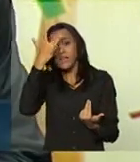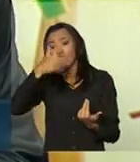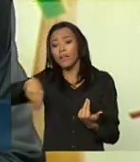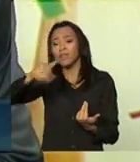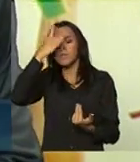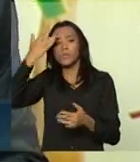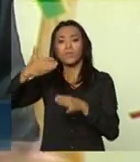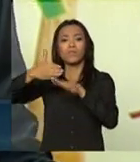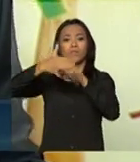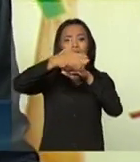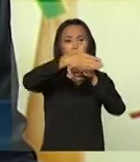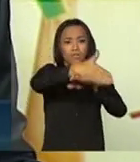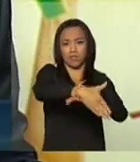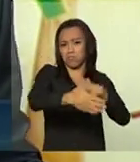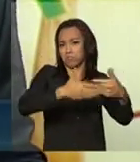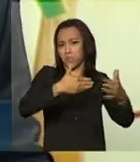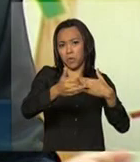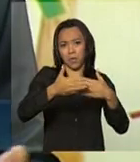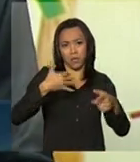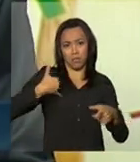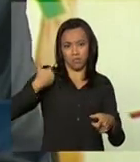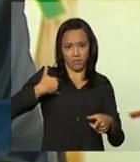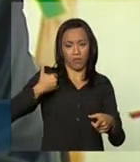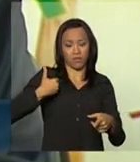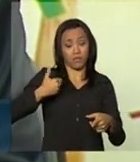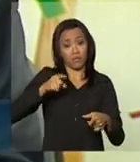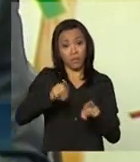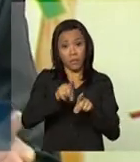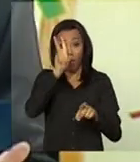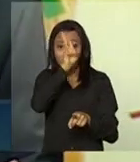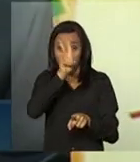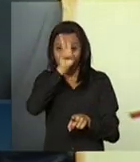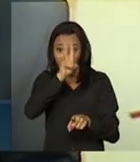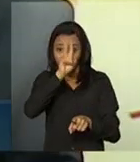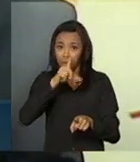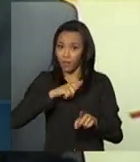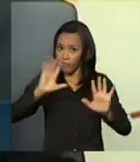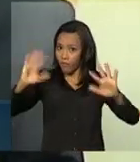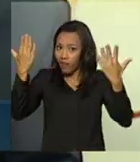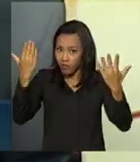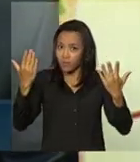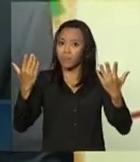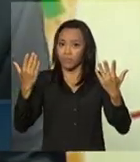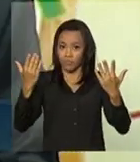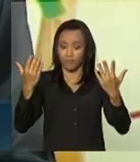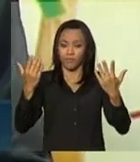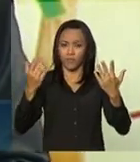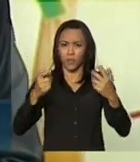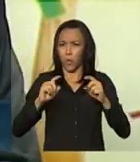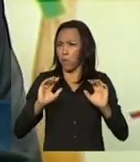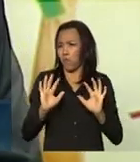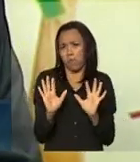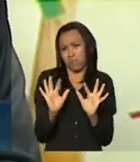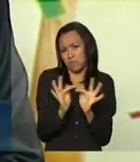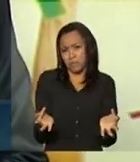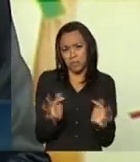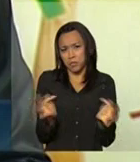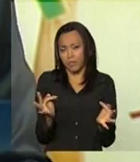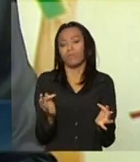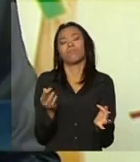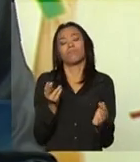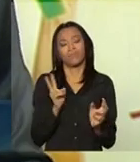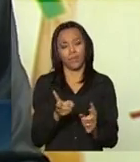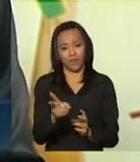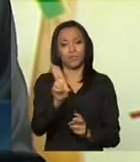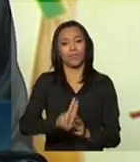de todas as faixas etárias, certo? E lembrar sempre que tendo festa, né? Festaço ou festinha, tem que usar